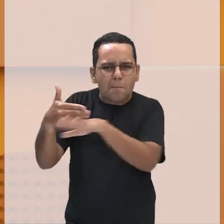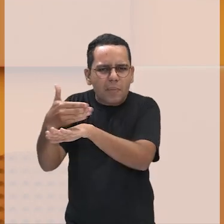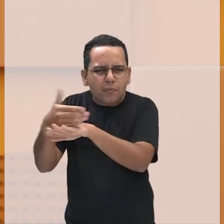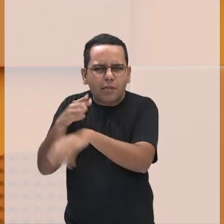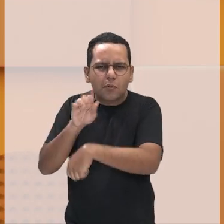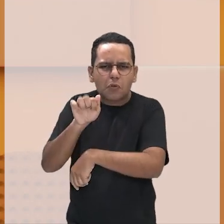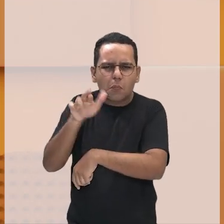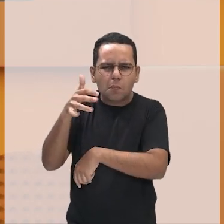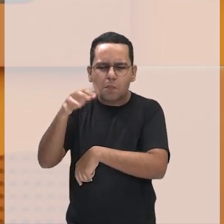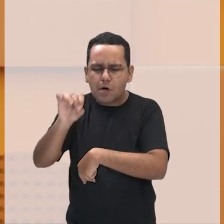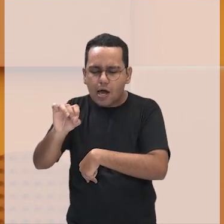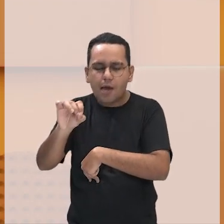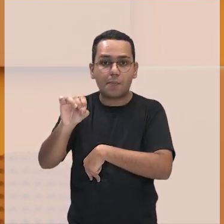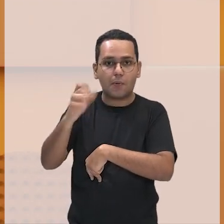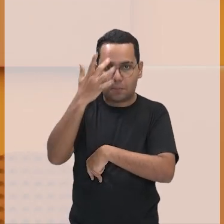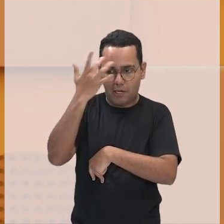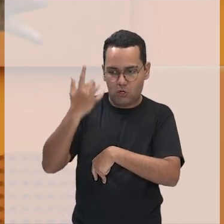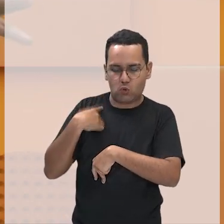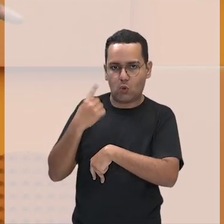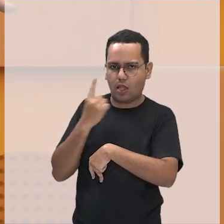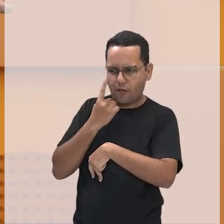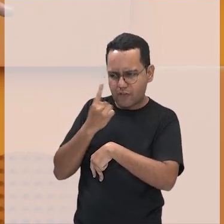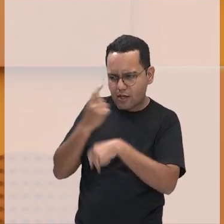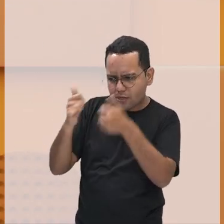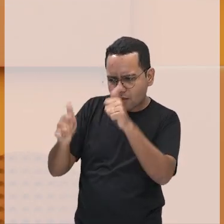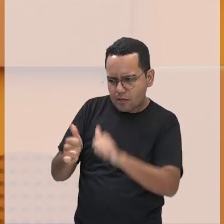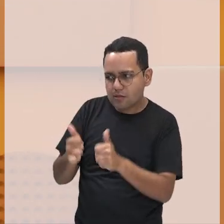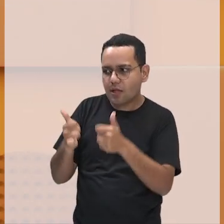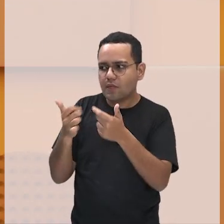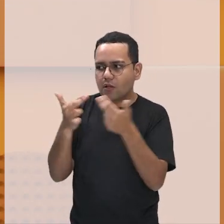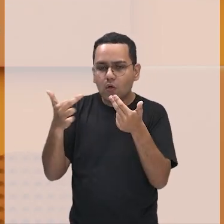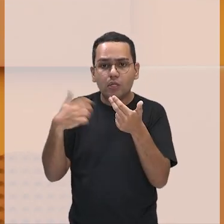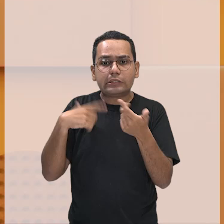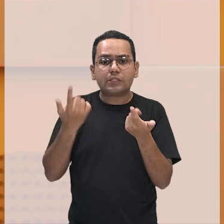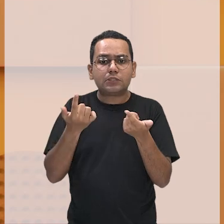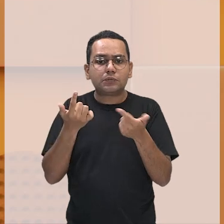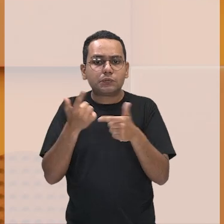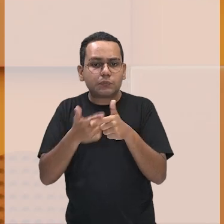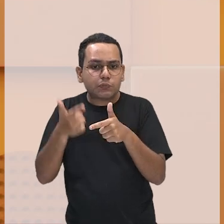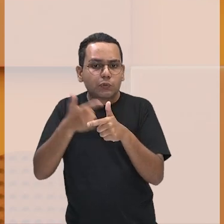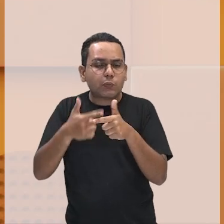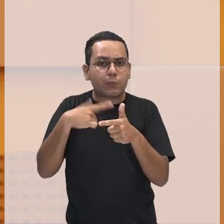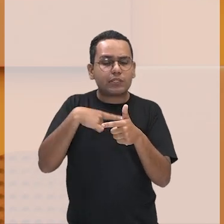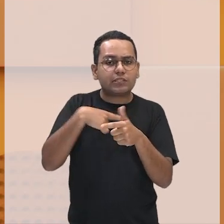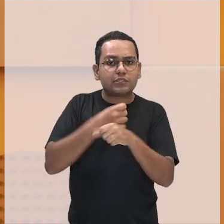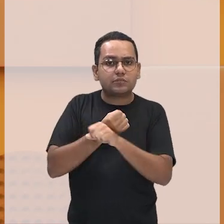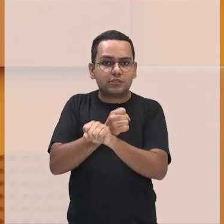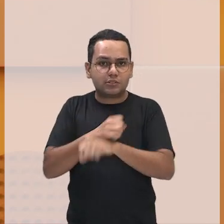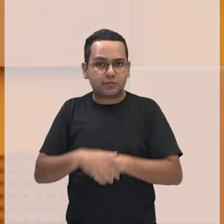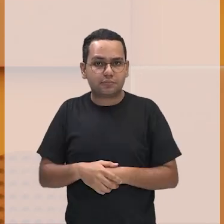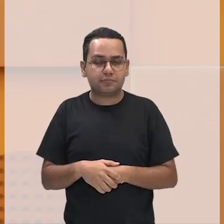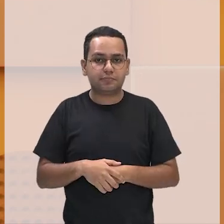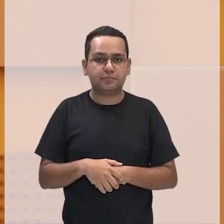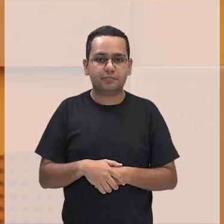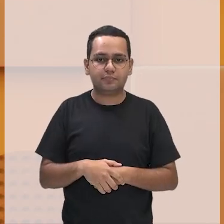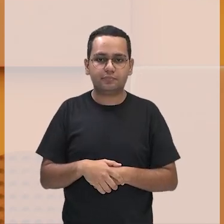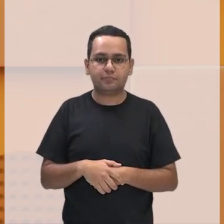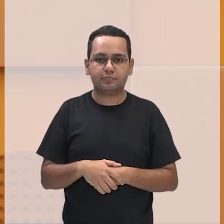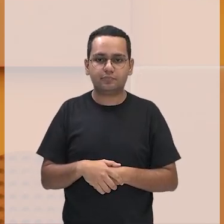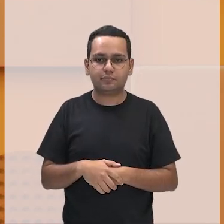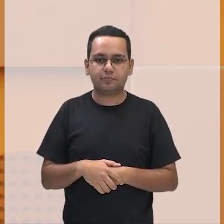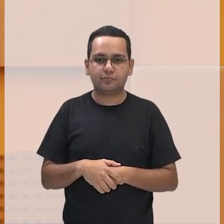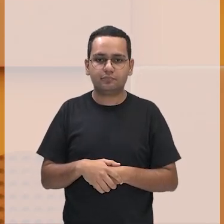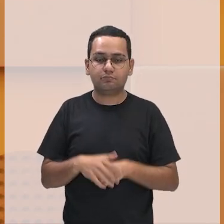nós estamos, então, vendo aí esse problema, então, de que não temos escravos. Lembra, então, que neste império, quem é